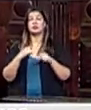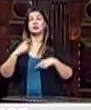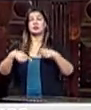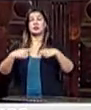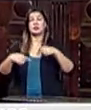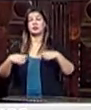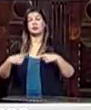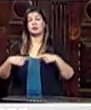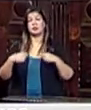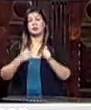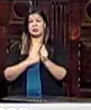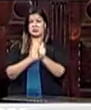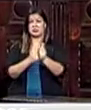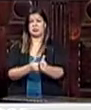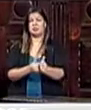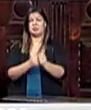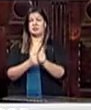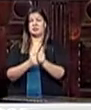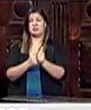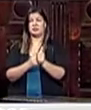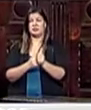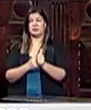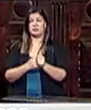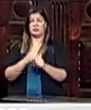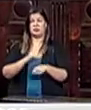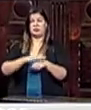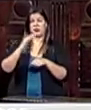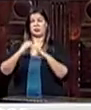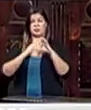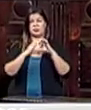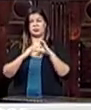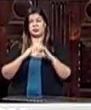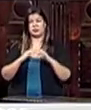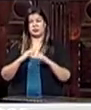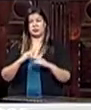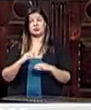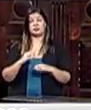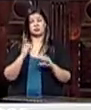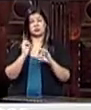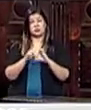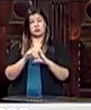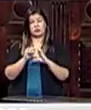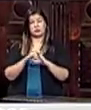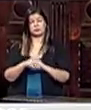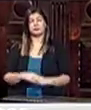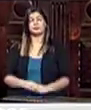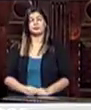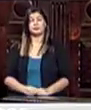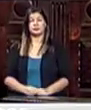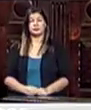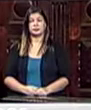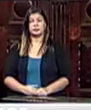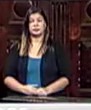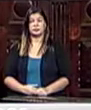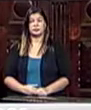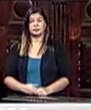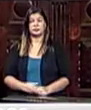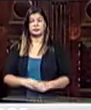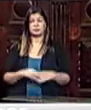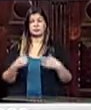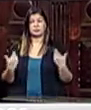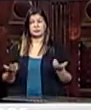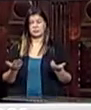depois sendo seguido pelos demais meios de comunicação? Foi o Sistema Globo. E aí, senhora